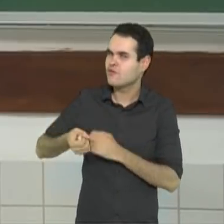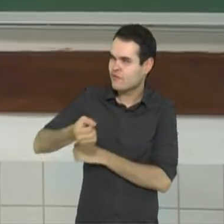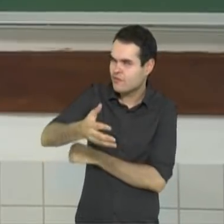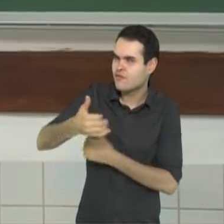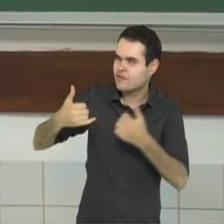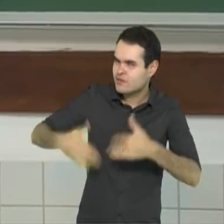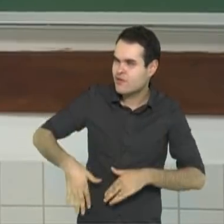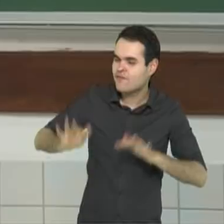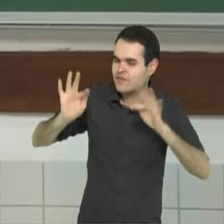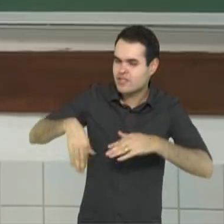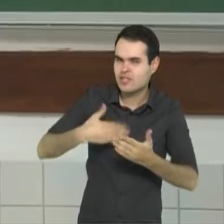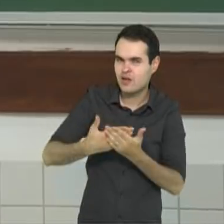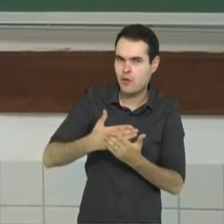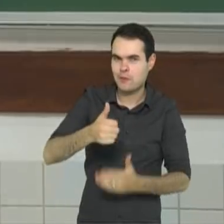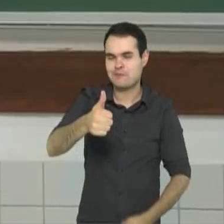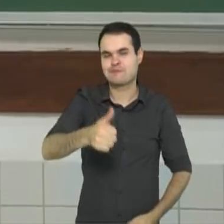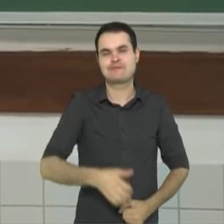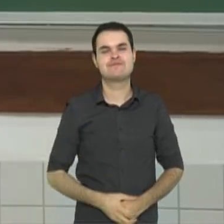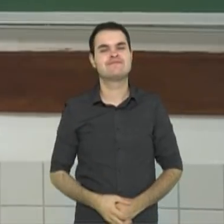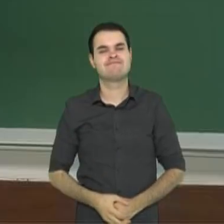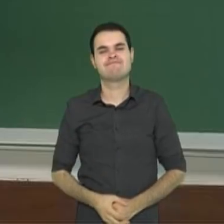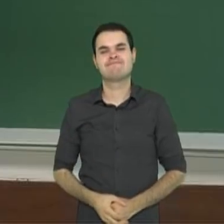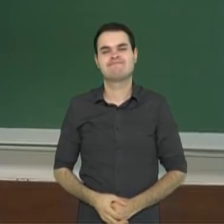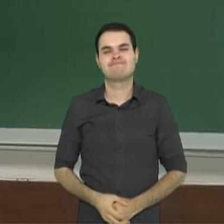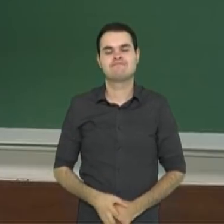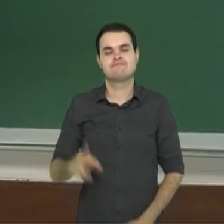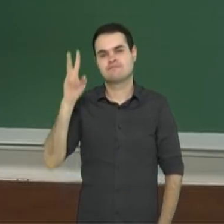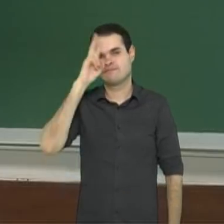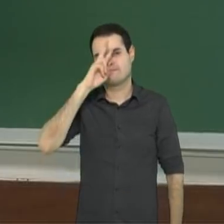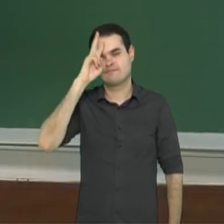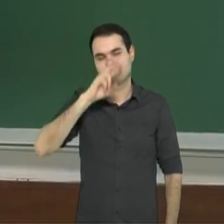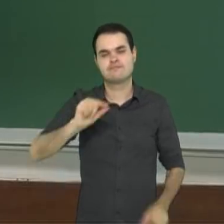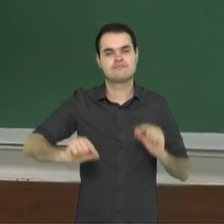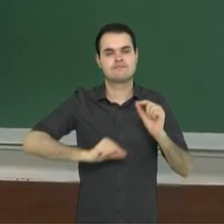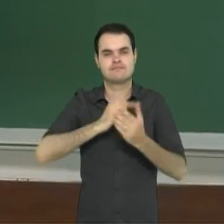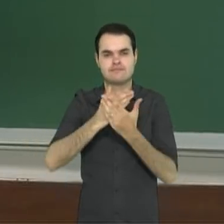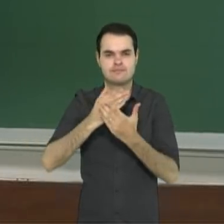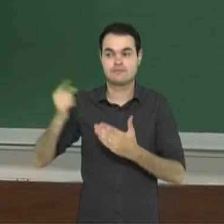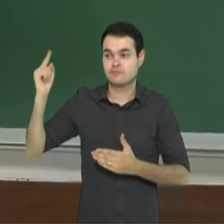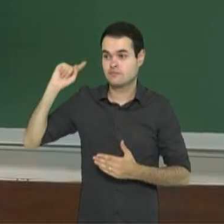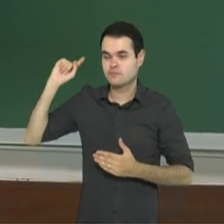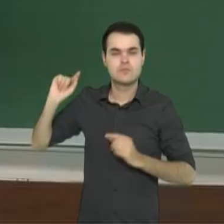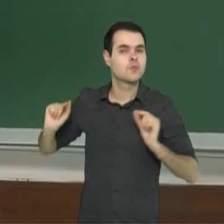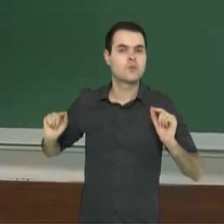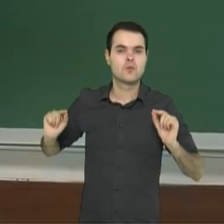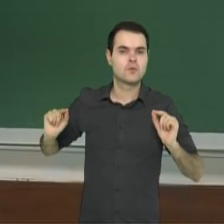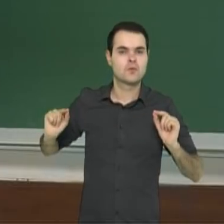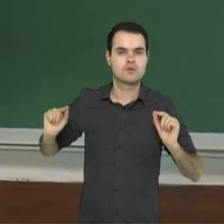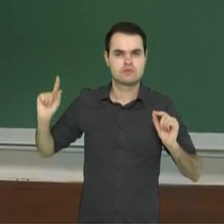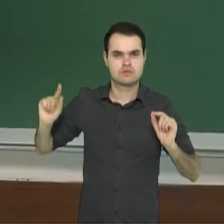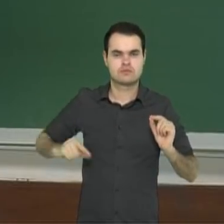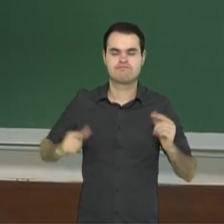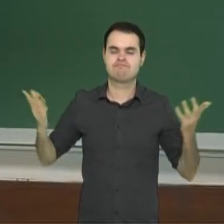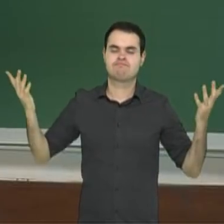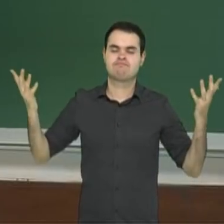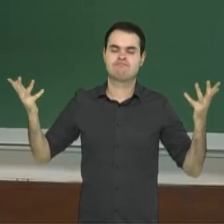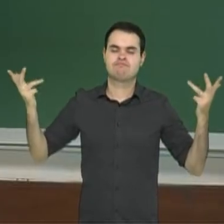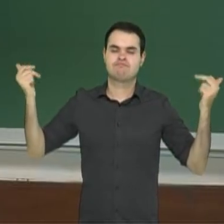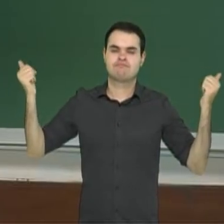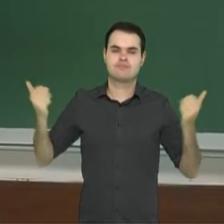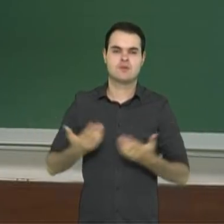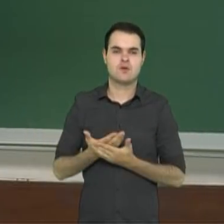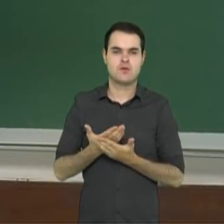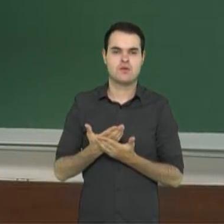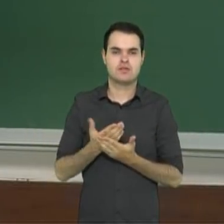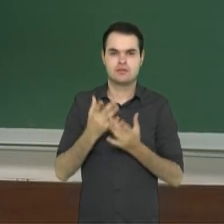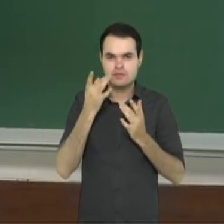final desta aula. E vamos lembrar o que nós estudamos na aula passada, na nossa adorável aula ao